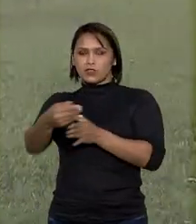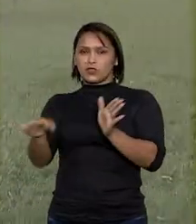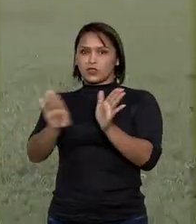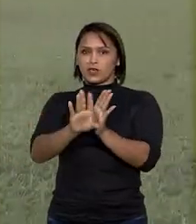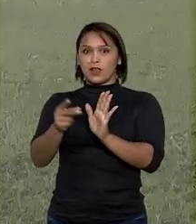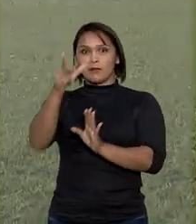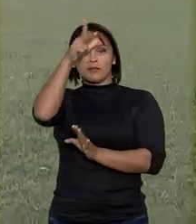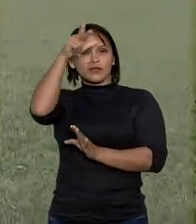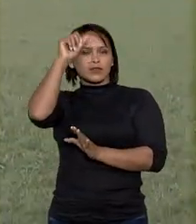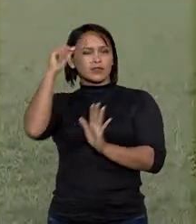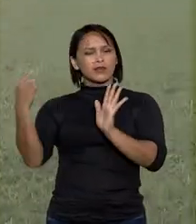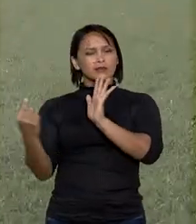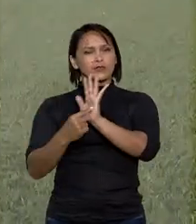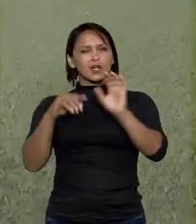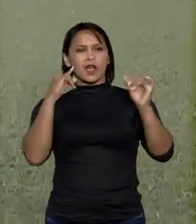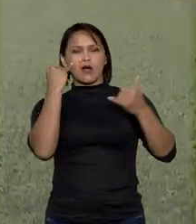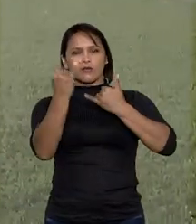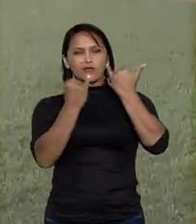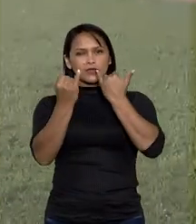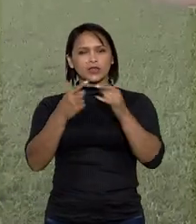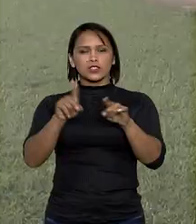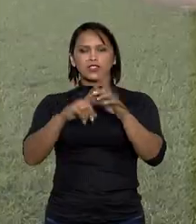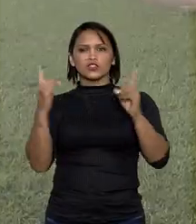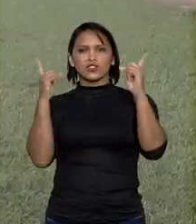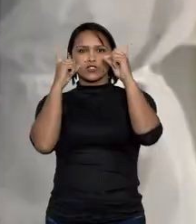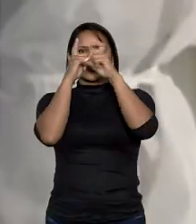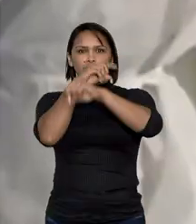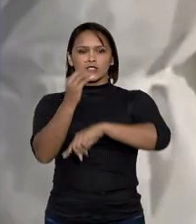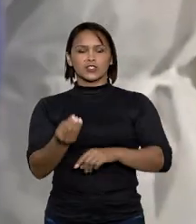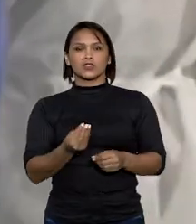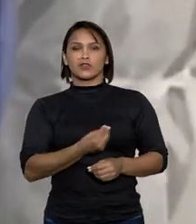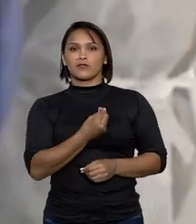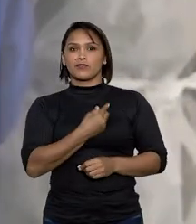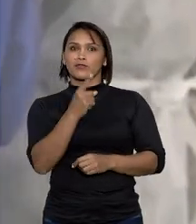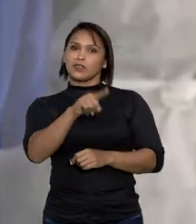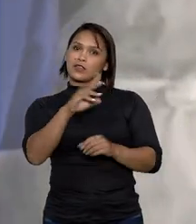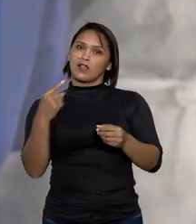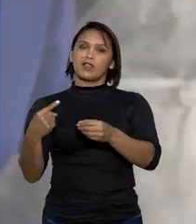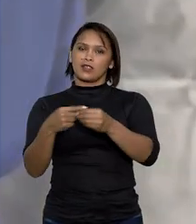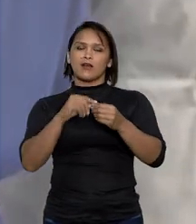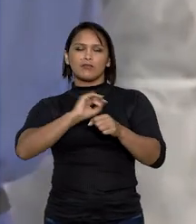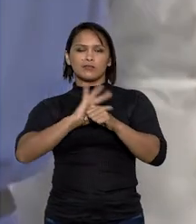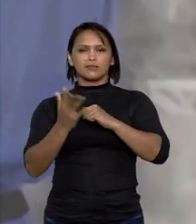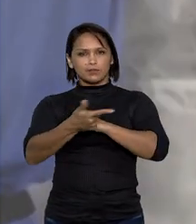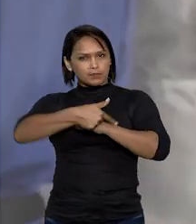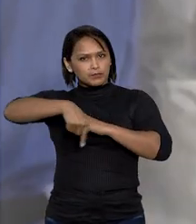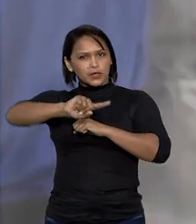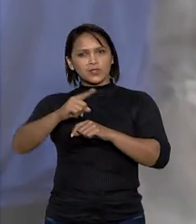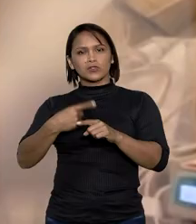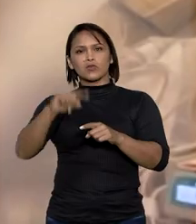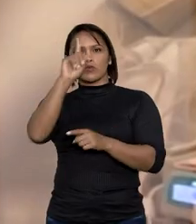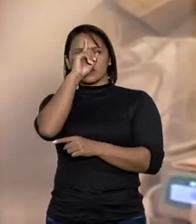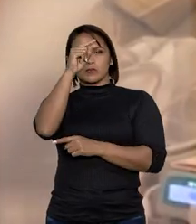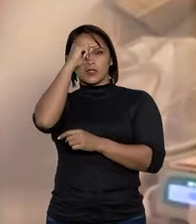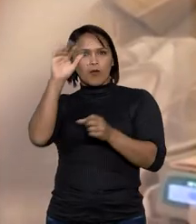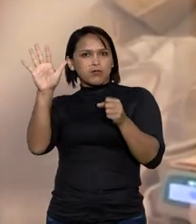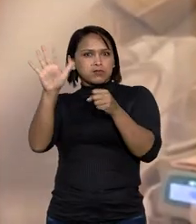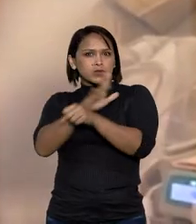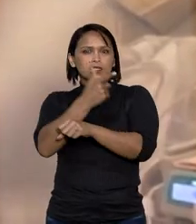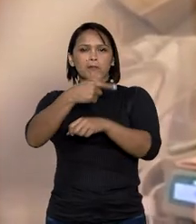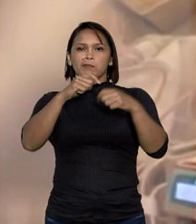prefeitura afirmou que a situação crítica vivida pelo município em razão da cor 2019 com os hospitais lotados